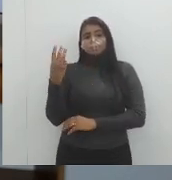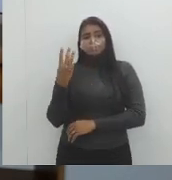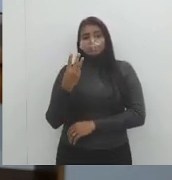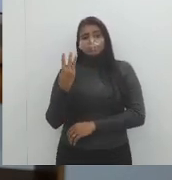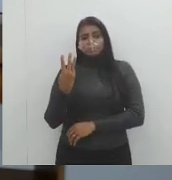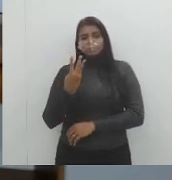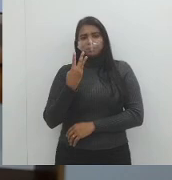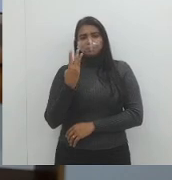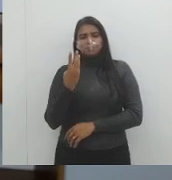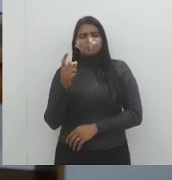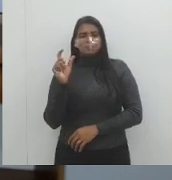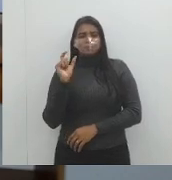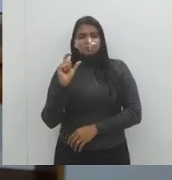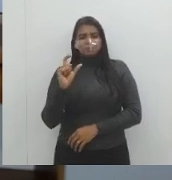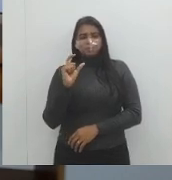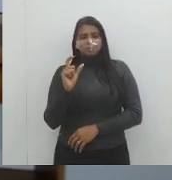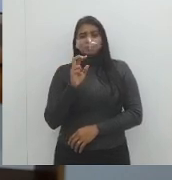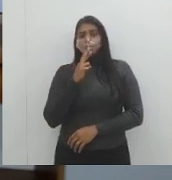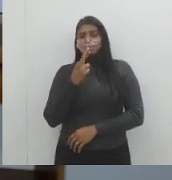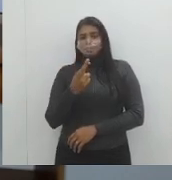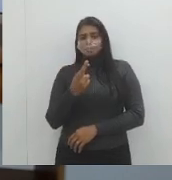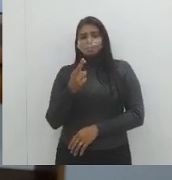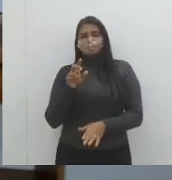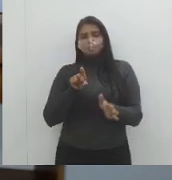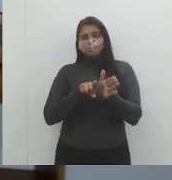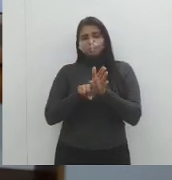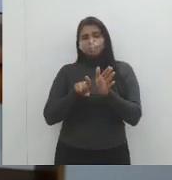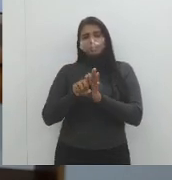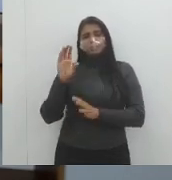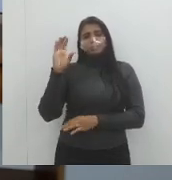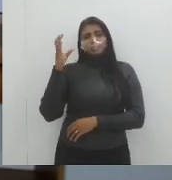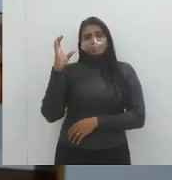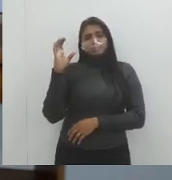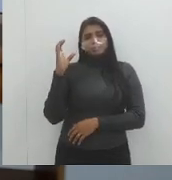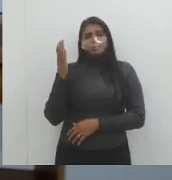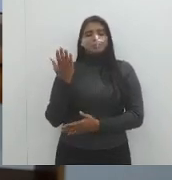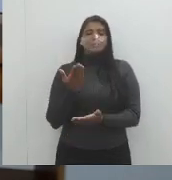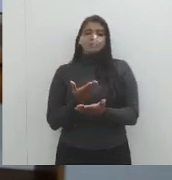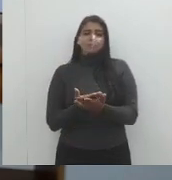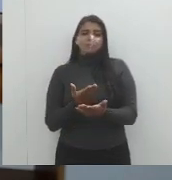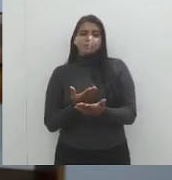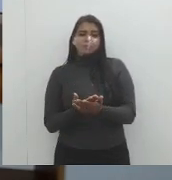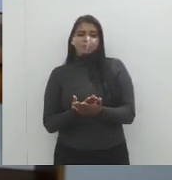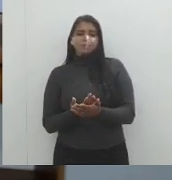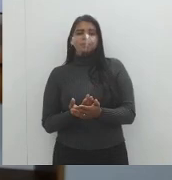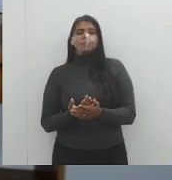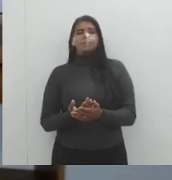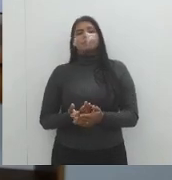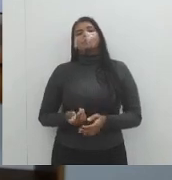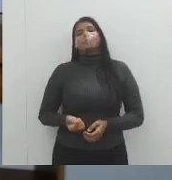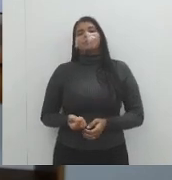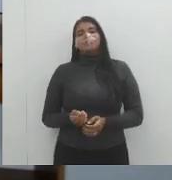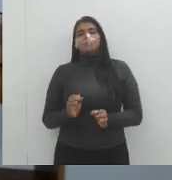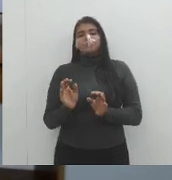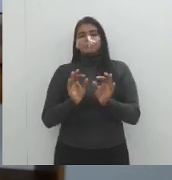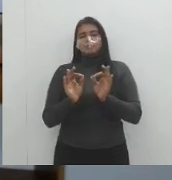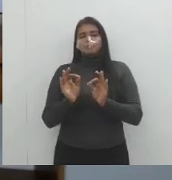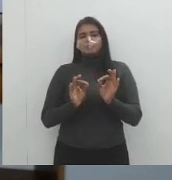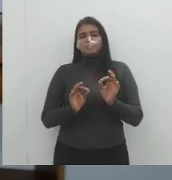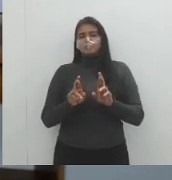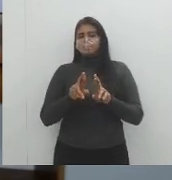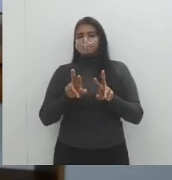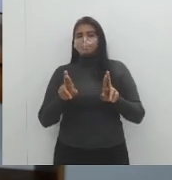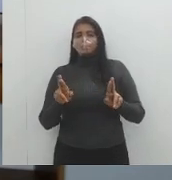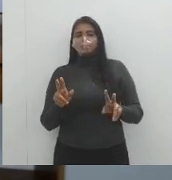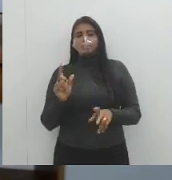palavras que respondem a essa pergunta, né? A astronomia é a ciência que estuda. E aí a gente formou uma nuvem de